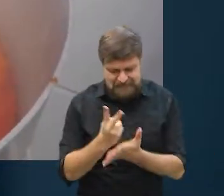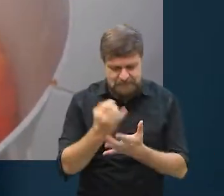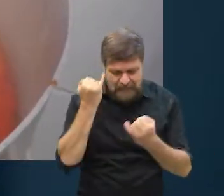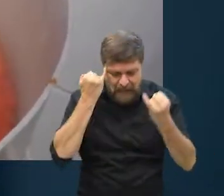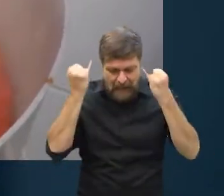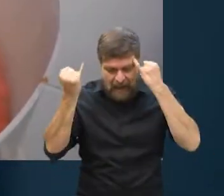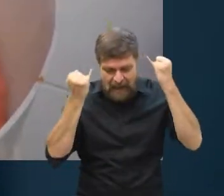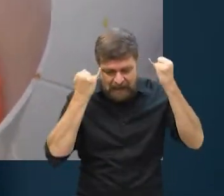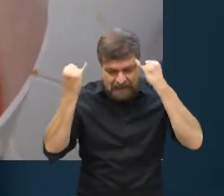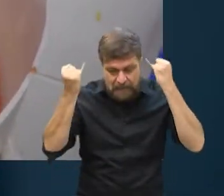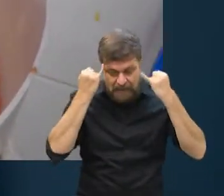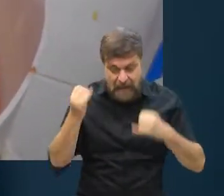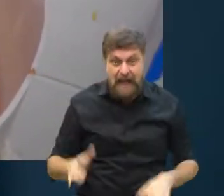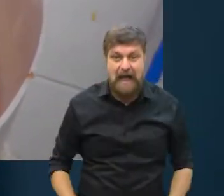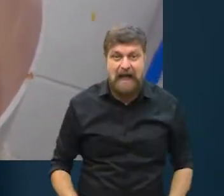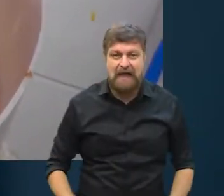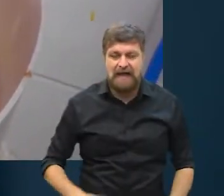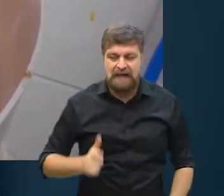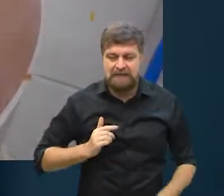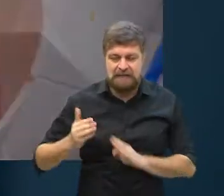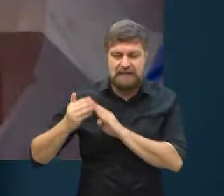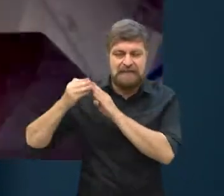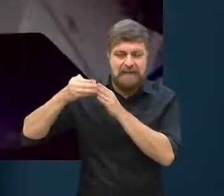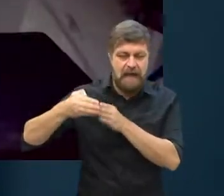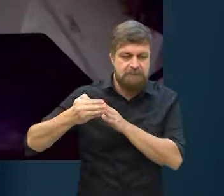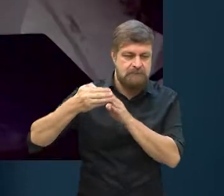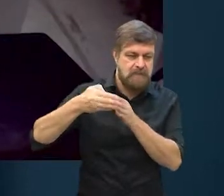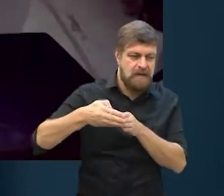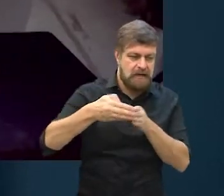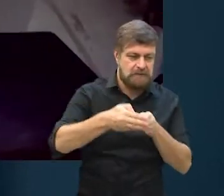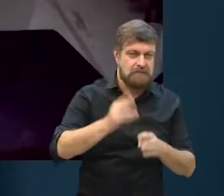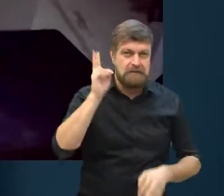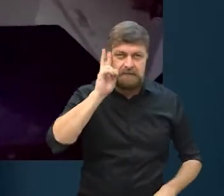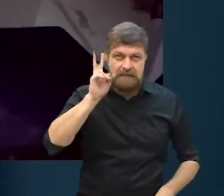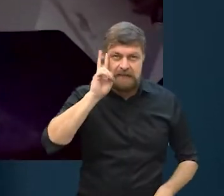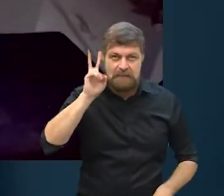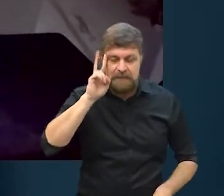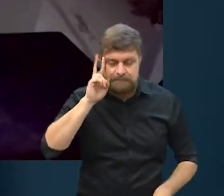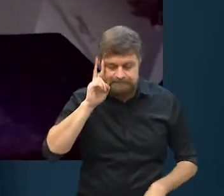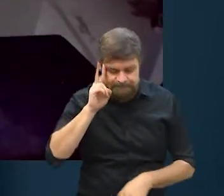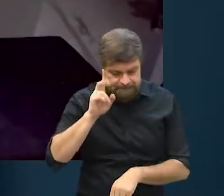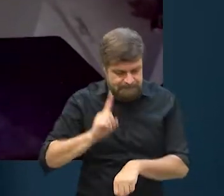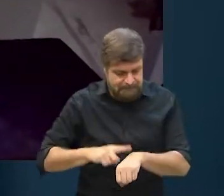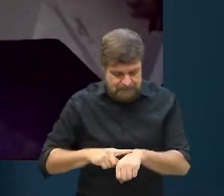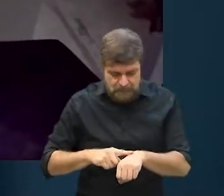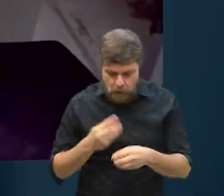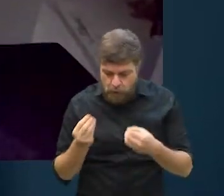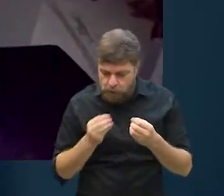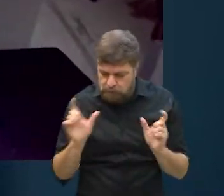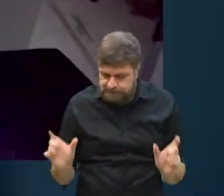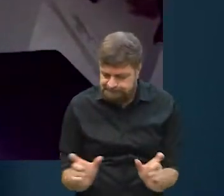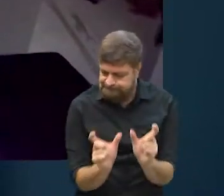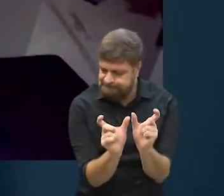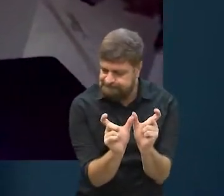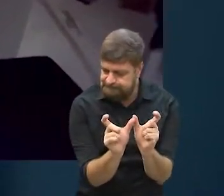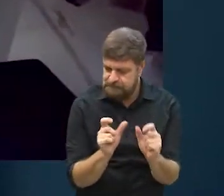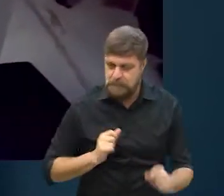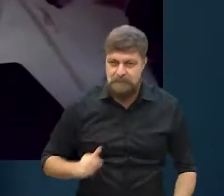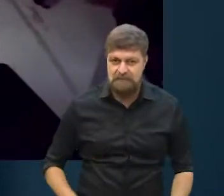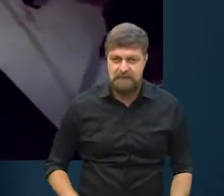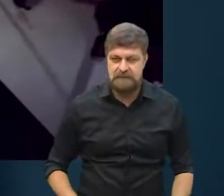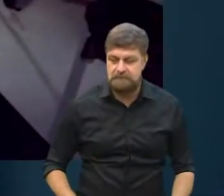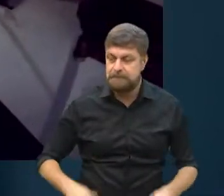a ideia das Índias. A gente precisa lembrar as grandes navegações. E na época a gente não sabia o que encaixar, e aí a gente fez uma